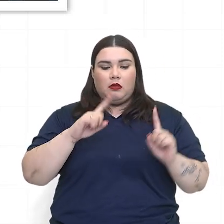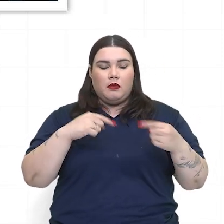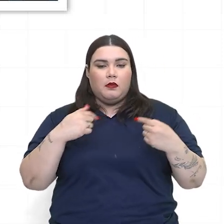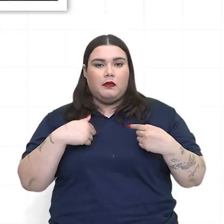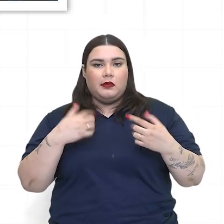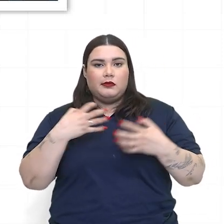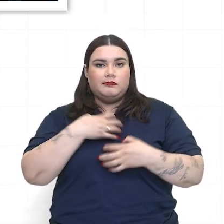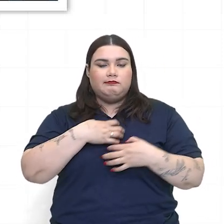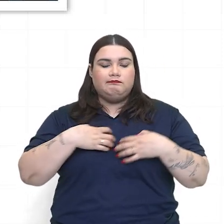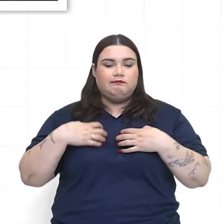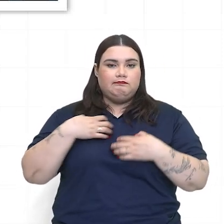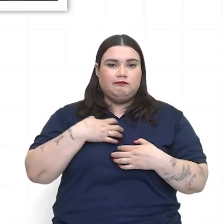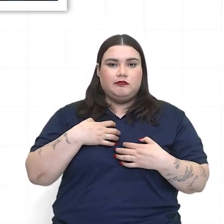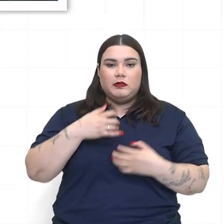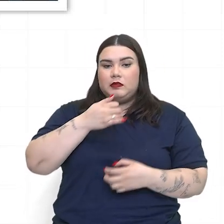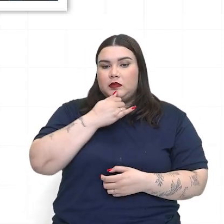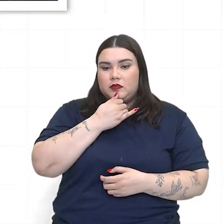é